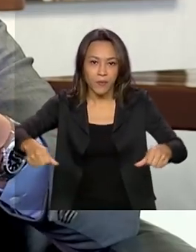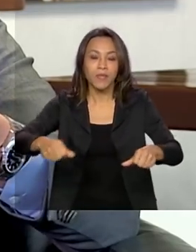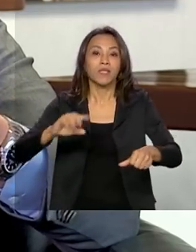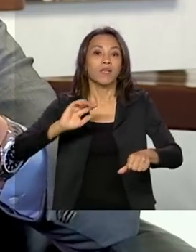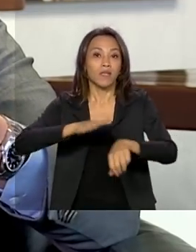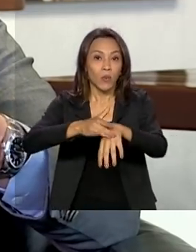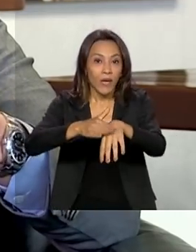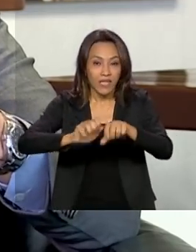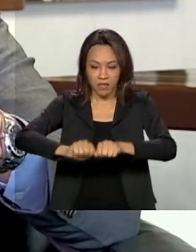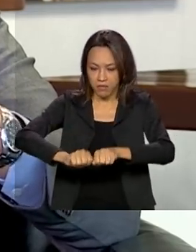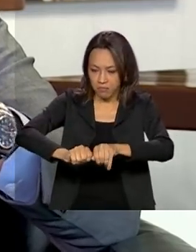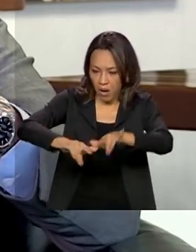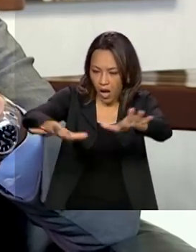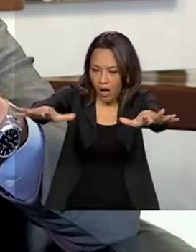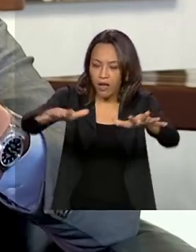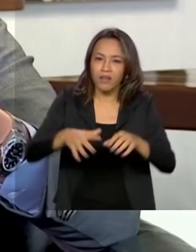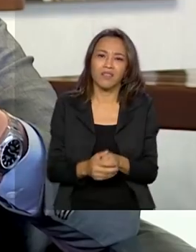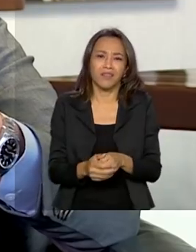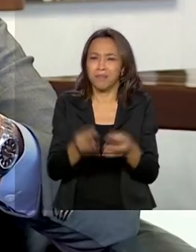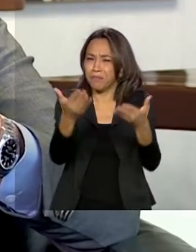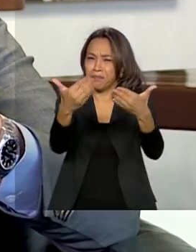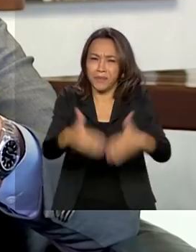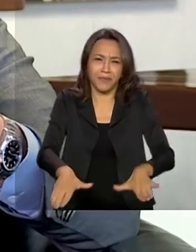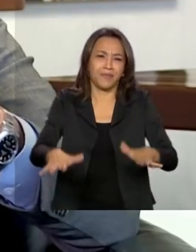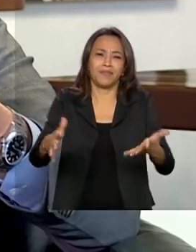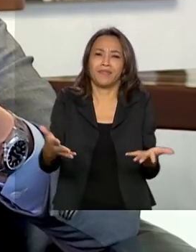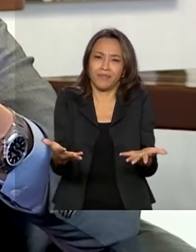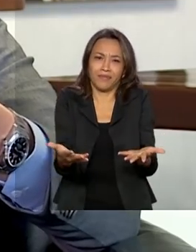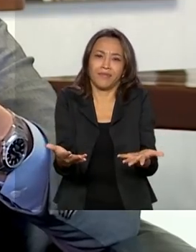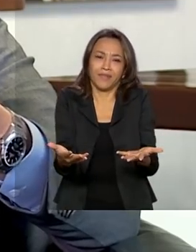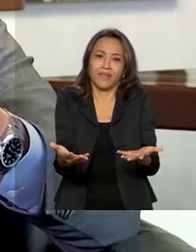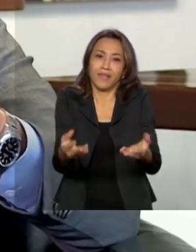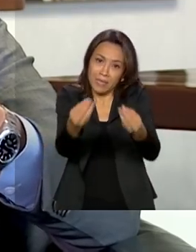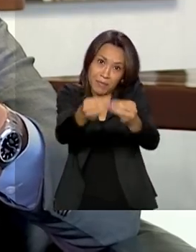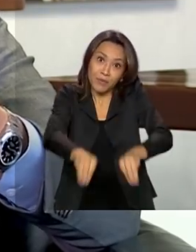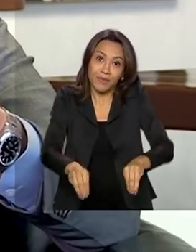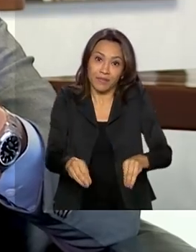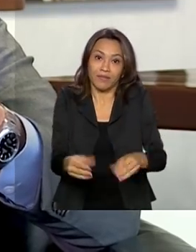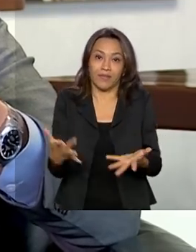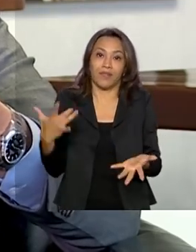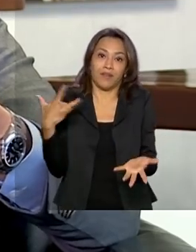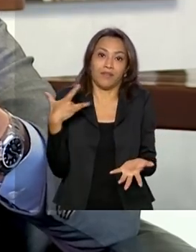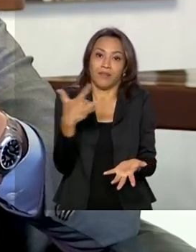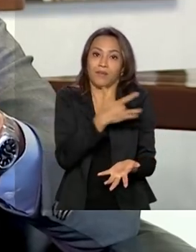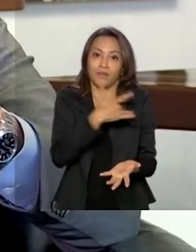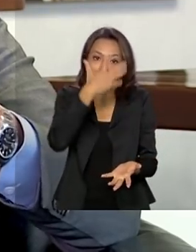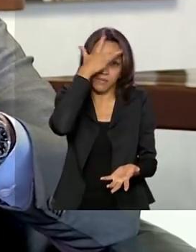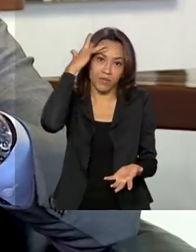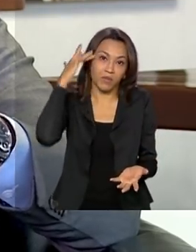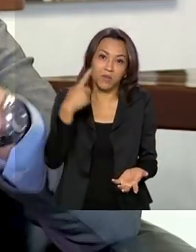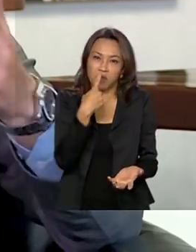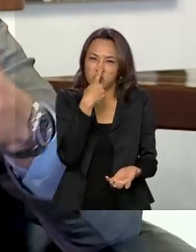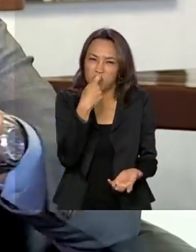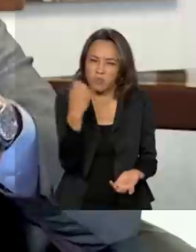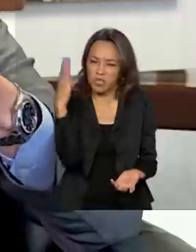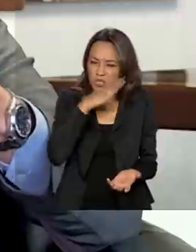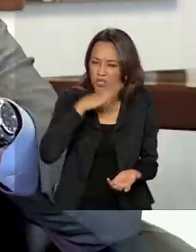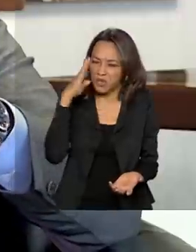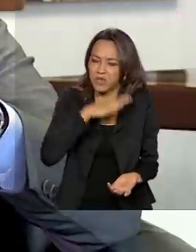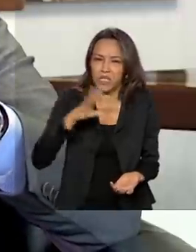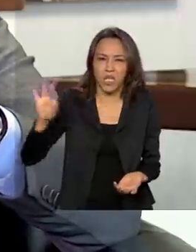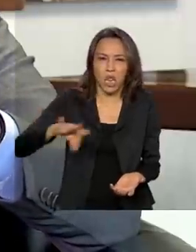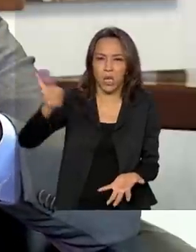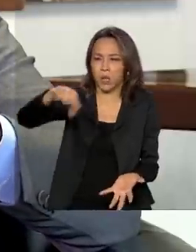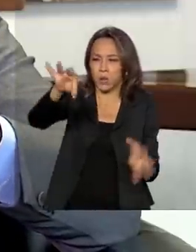ambiente, à saúde das pessoas, além de ser um local de grande incômodo, né? Com mau cheiro, enfim, moscas e